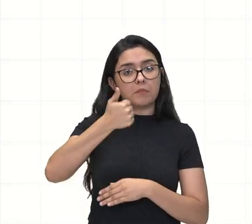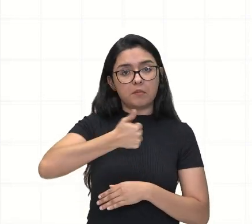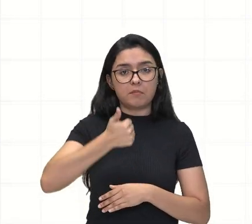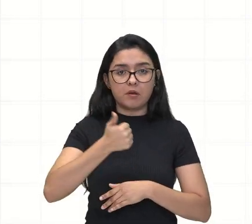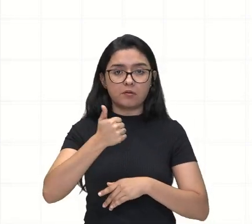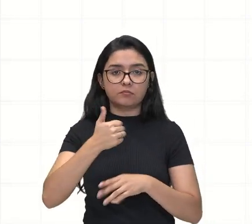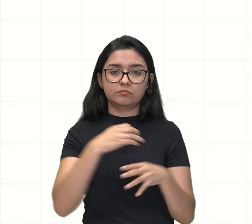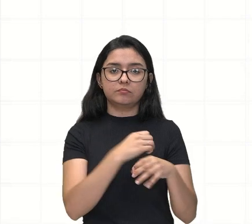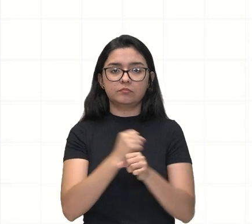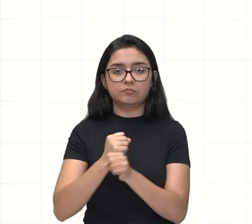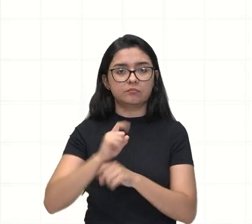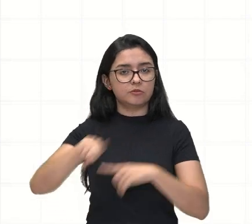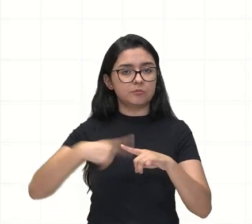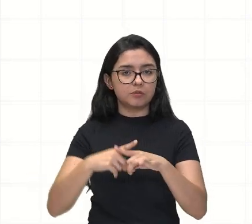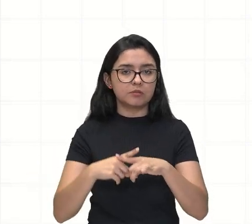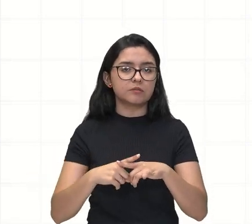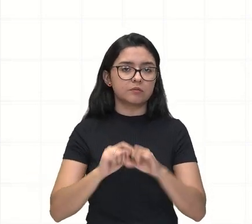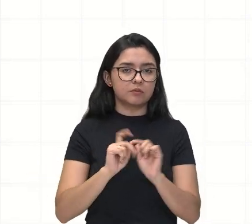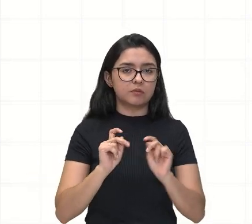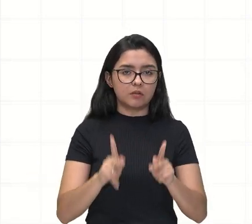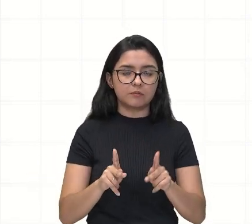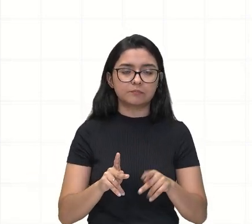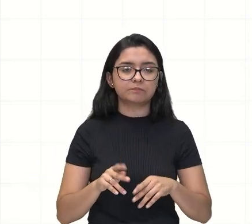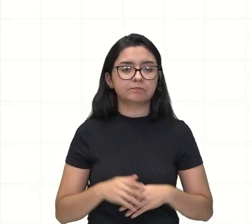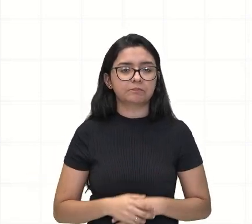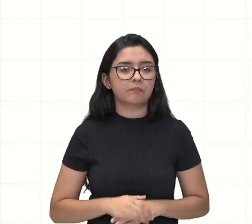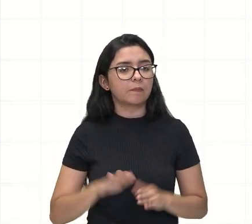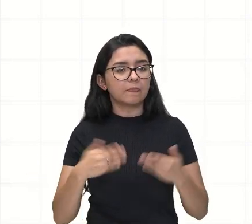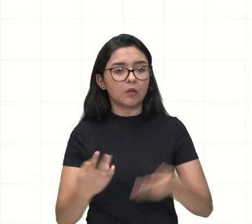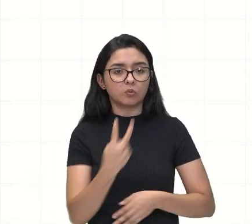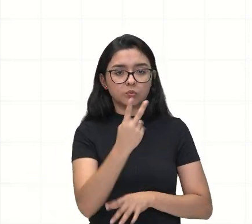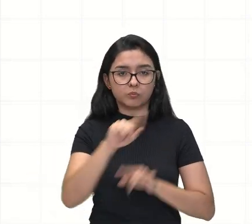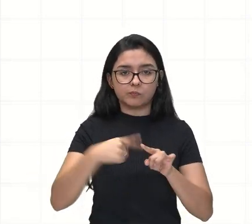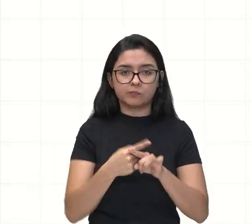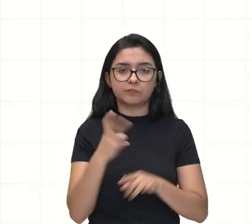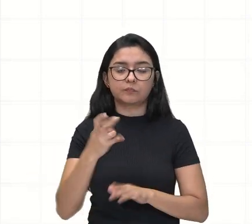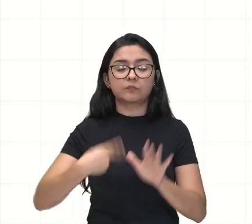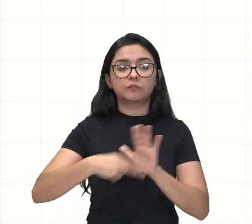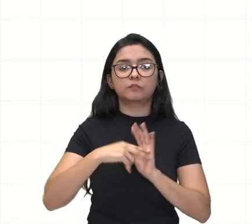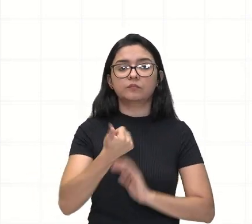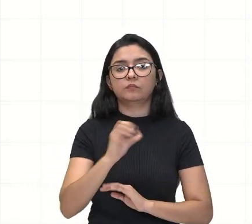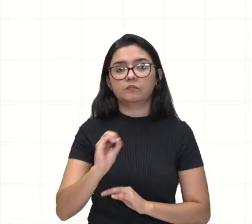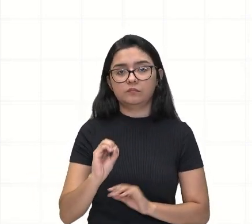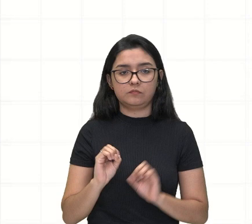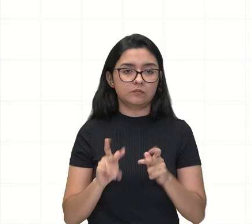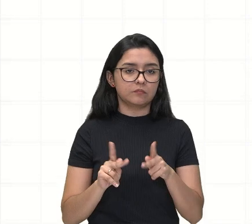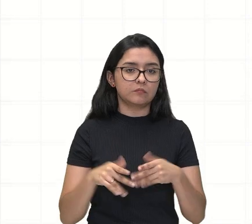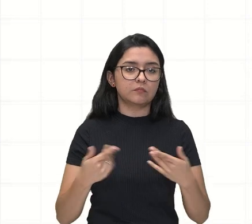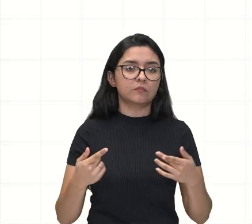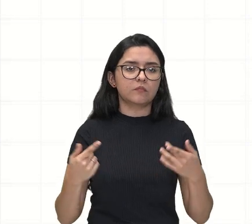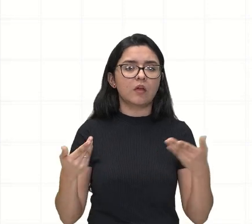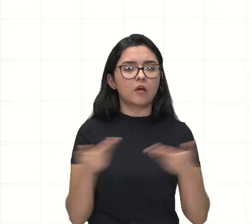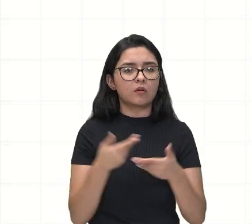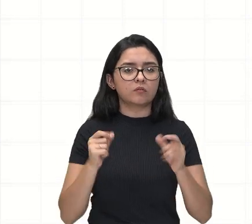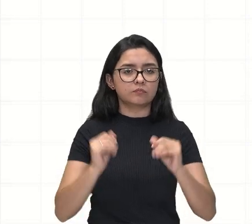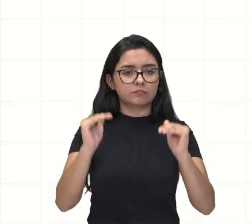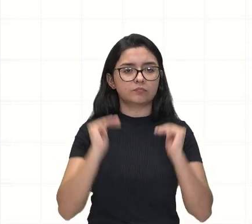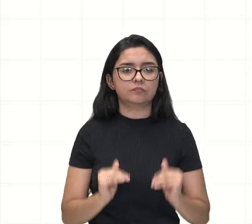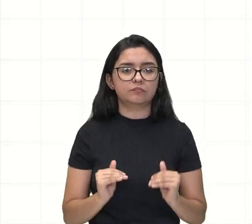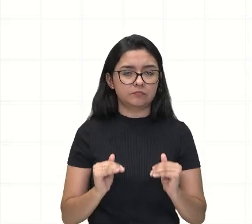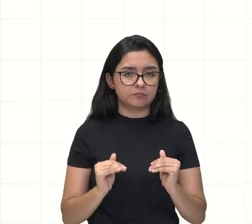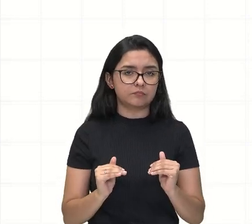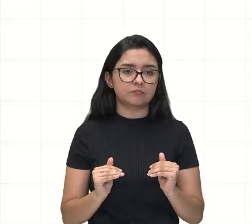esta multiplicação. Tudo bem? Então vamos fazer 2 vezes 5, que é 10, certo? Vamos ficar então com a seguinte